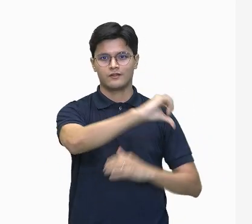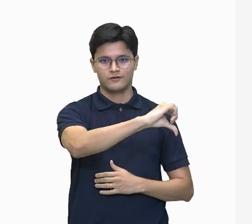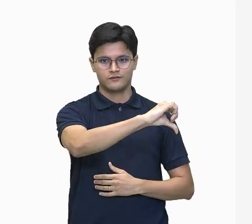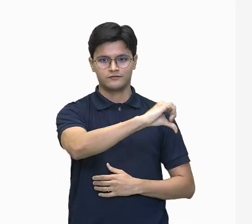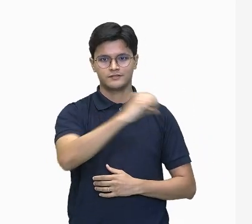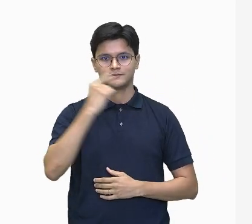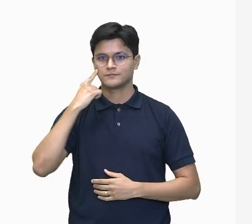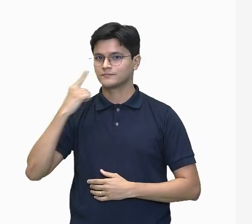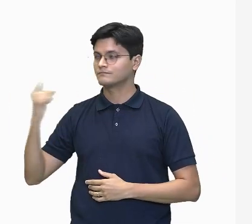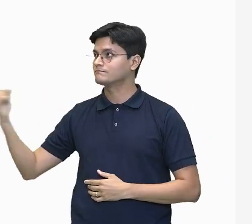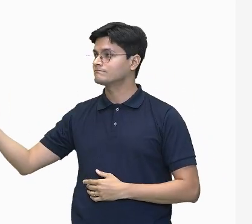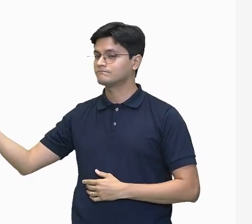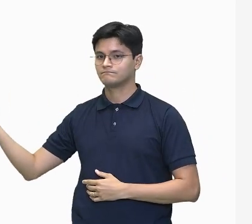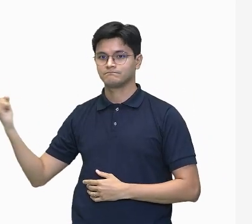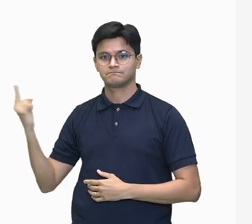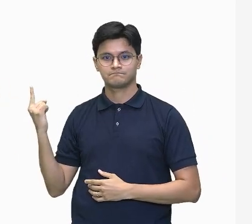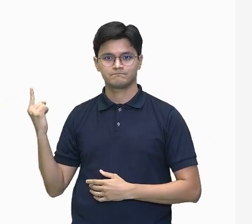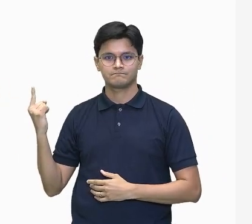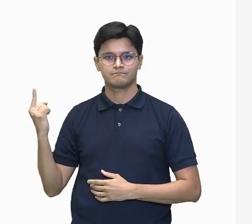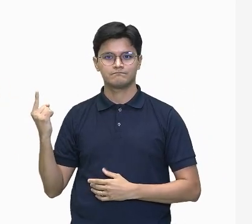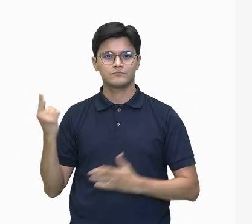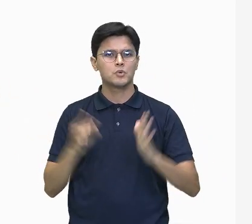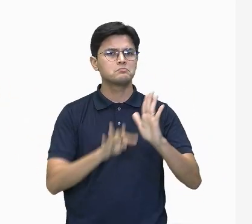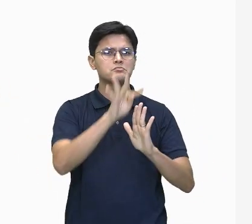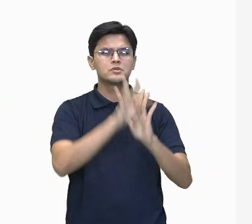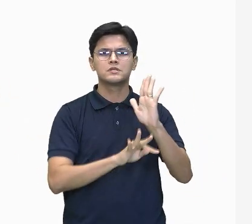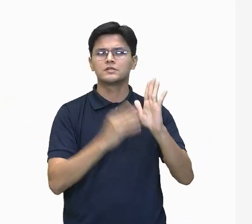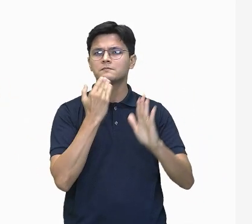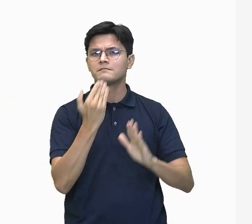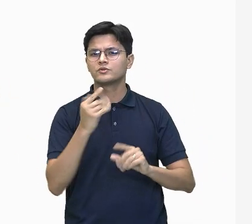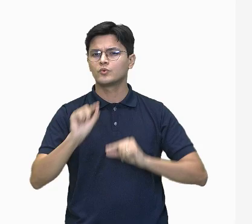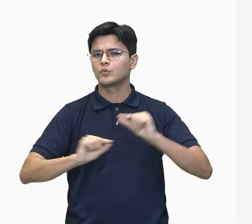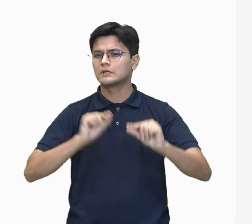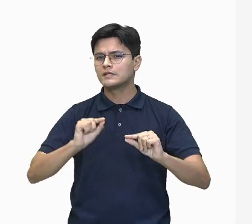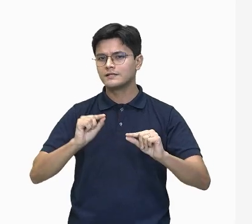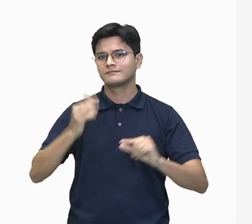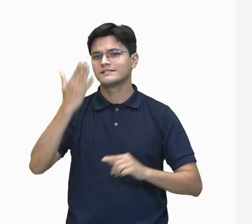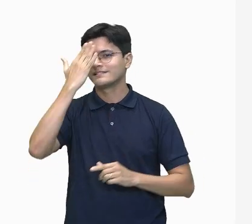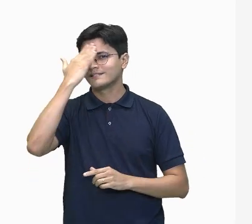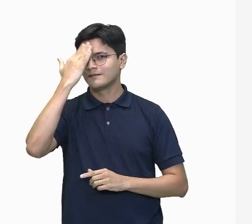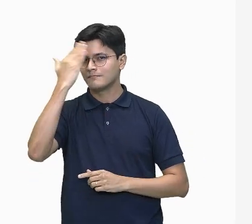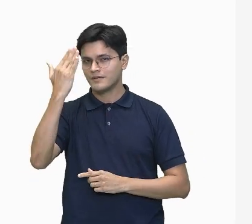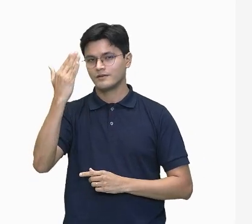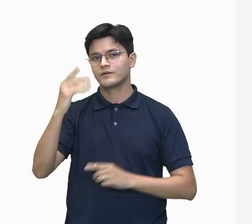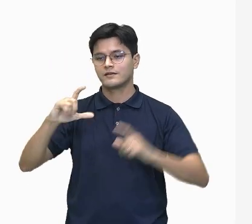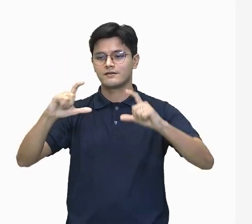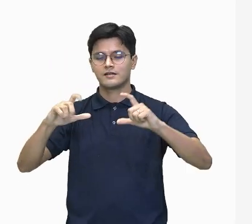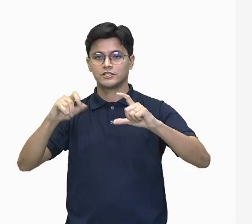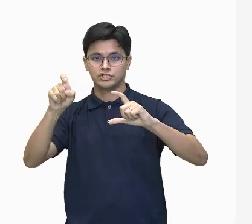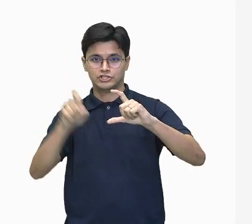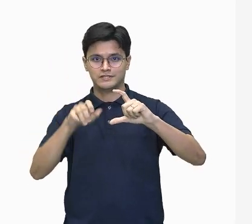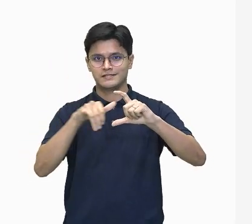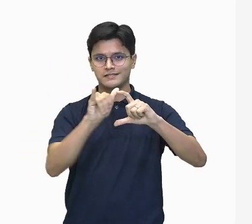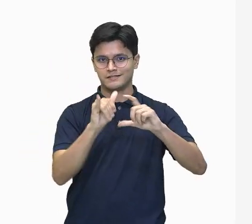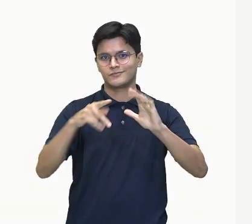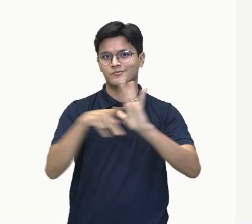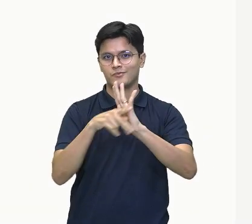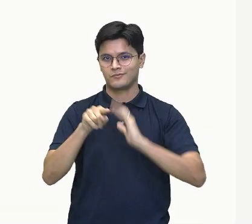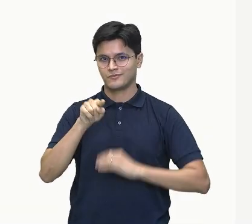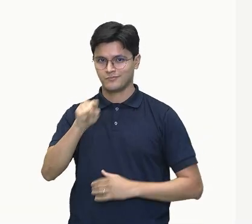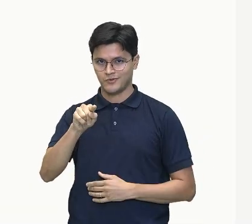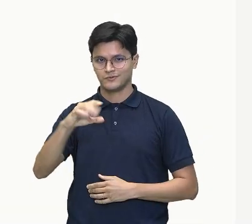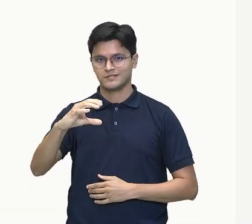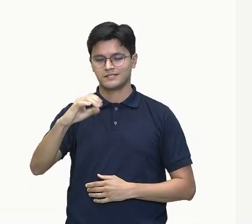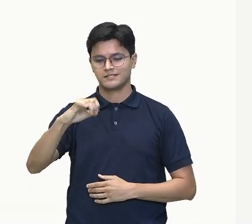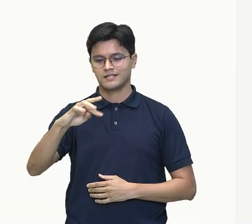são as coordenadas do centro. Se ele estivesse perguntando sobre o raio, a gente bastaria,